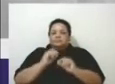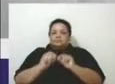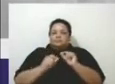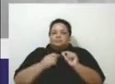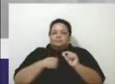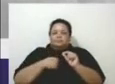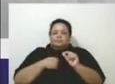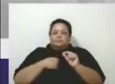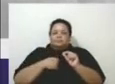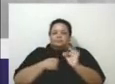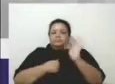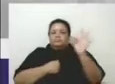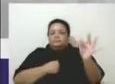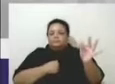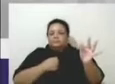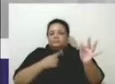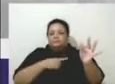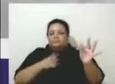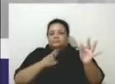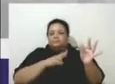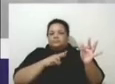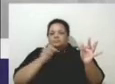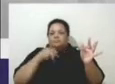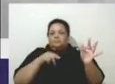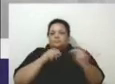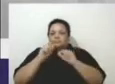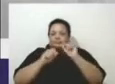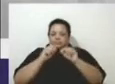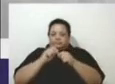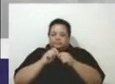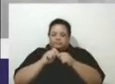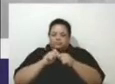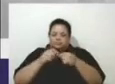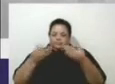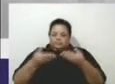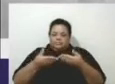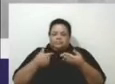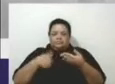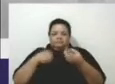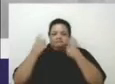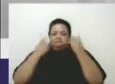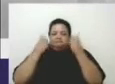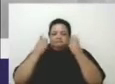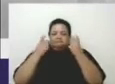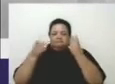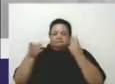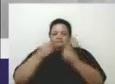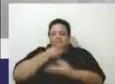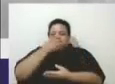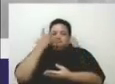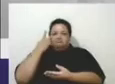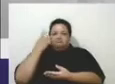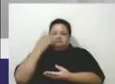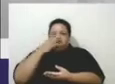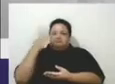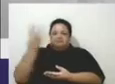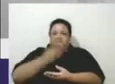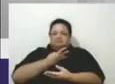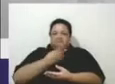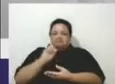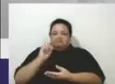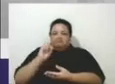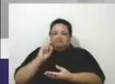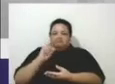eu planto né e eu não me preocupo com pessoas que queiram ficar falando eh sobre mim né